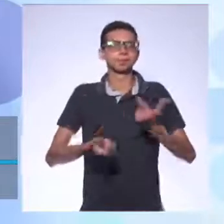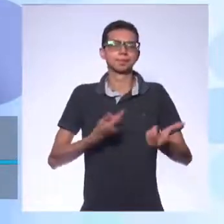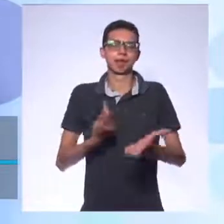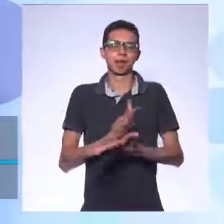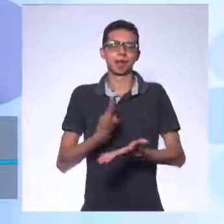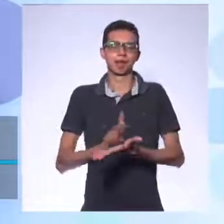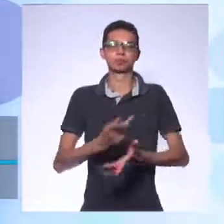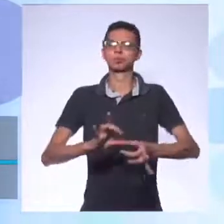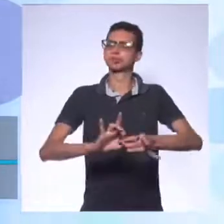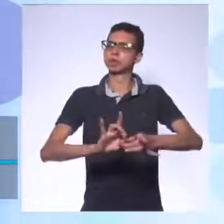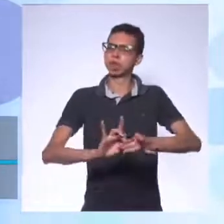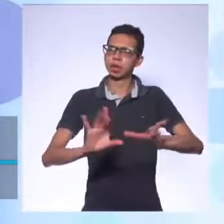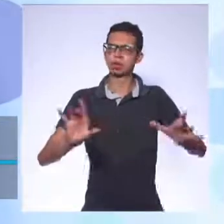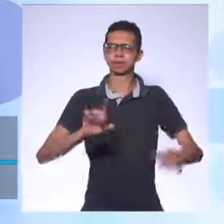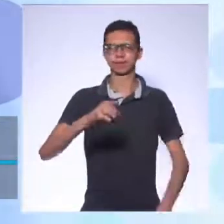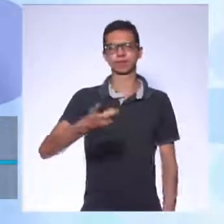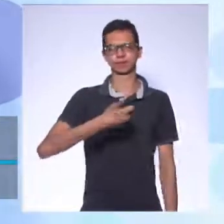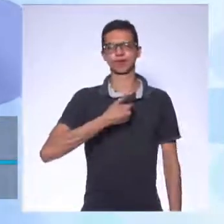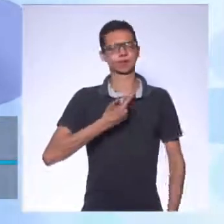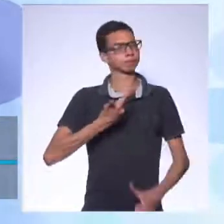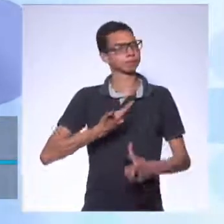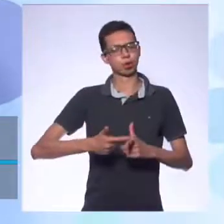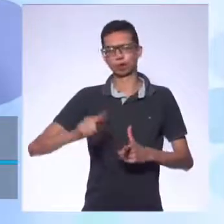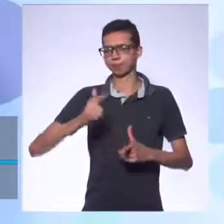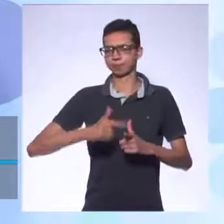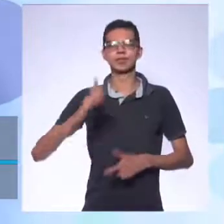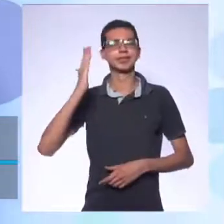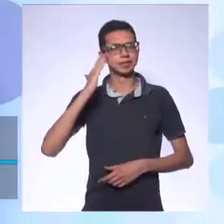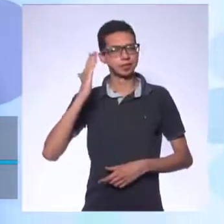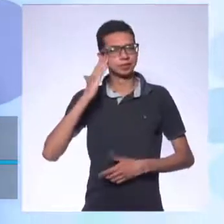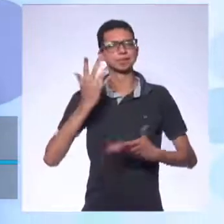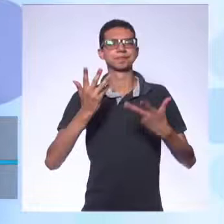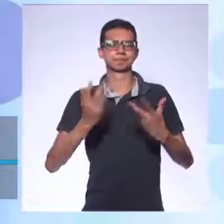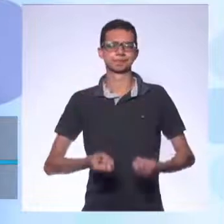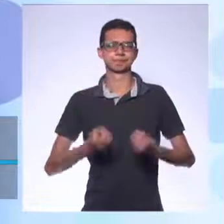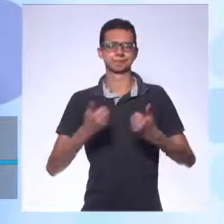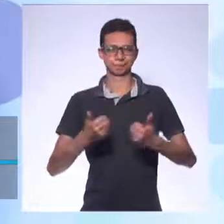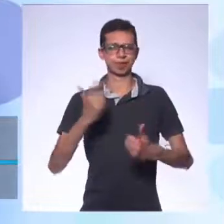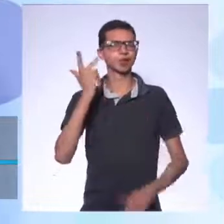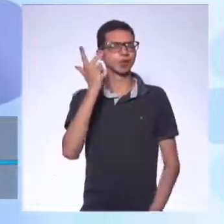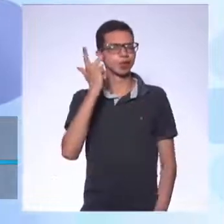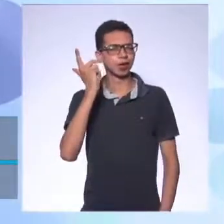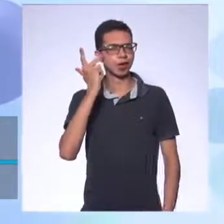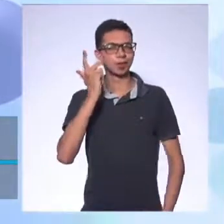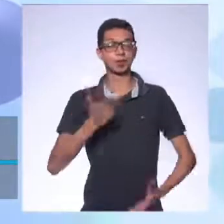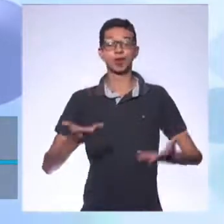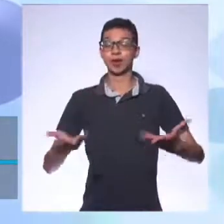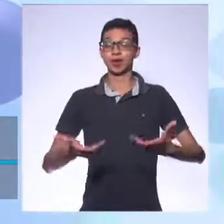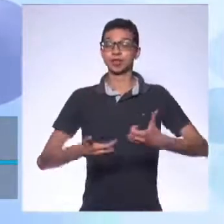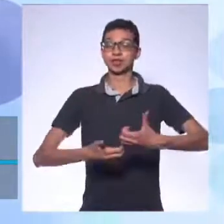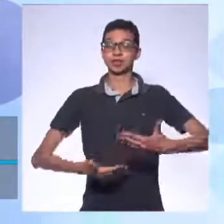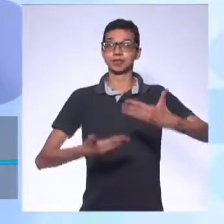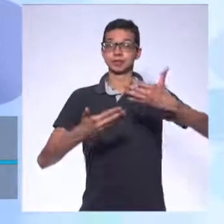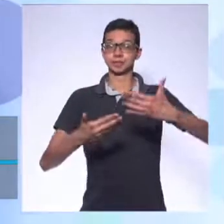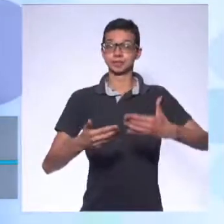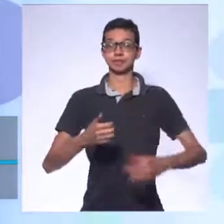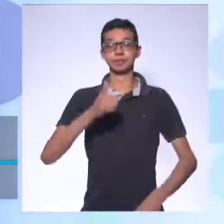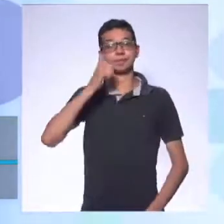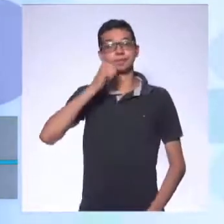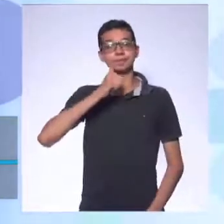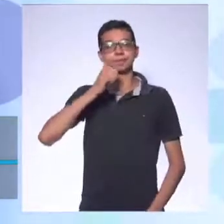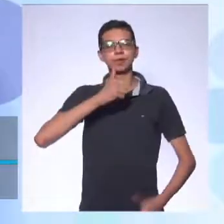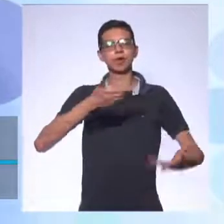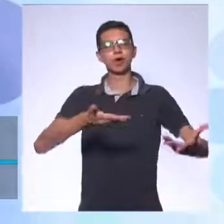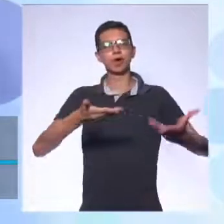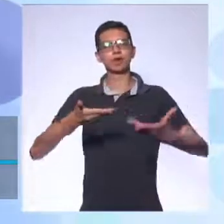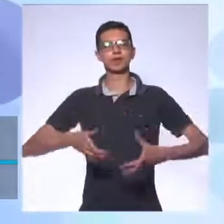não tenho esse tipo de problema, vocês sabem, quem já me acompanha sabe disso. Tá bom? Bom, aqui no chat hoje nós temos aqui uma convidada